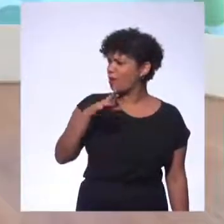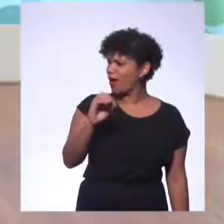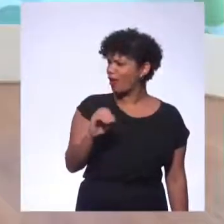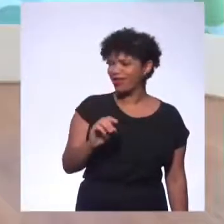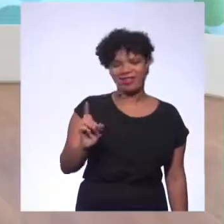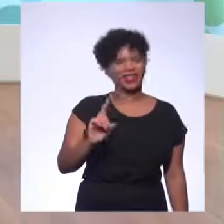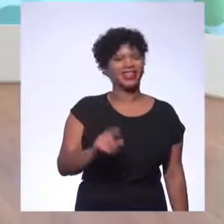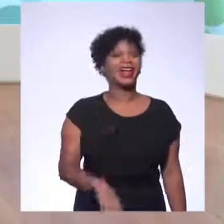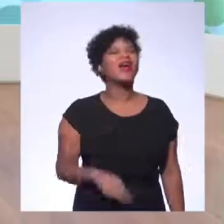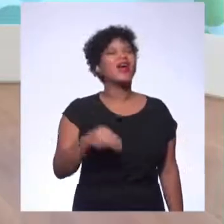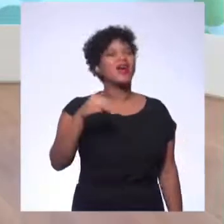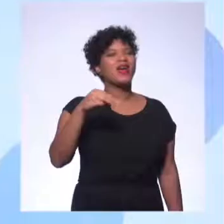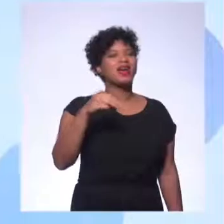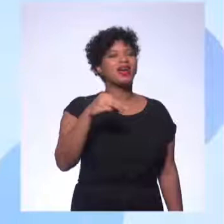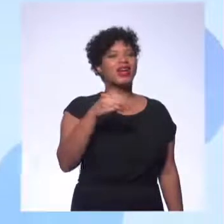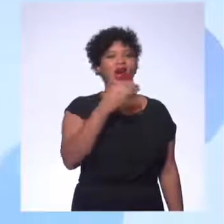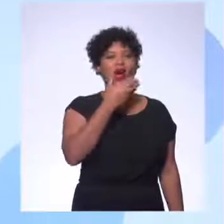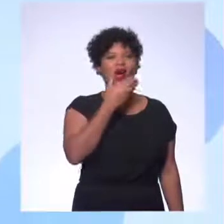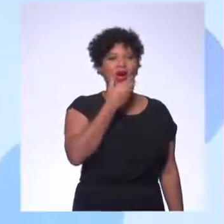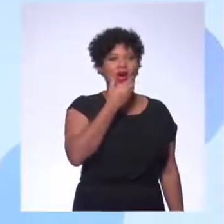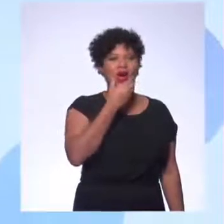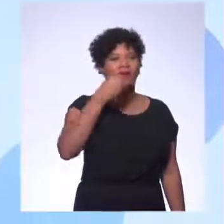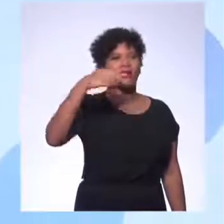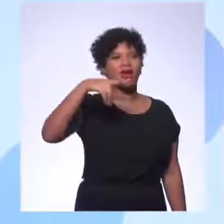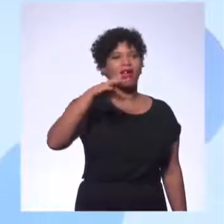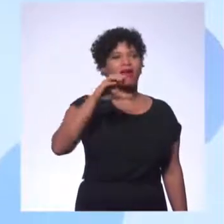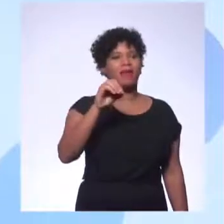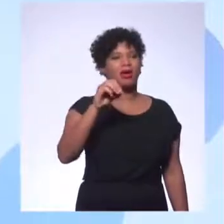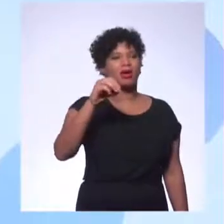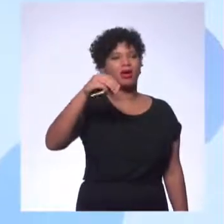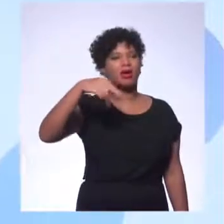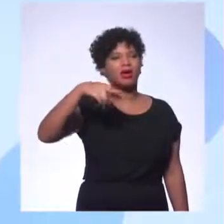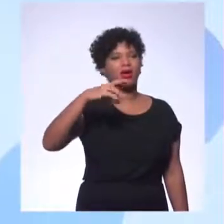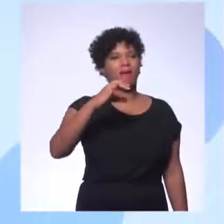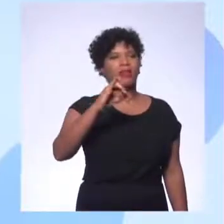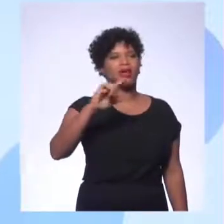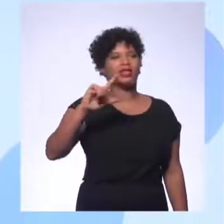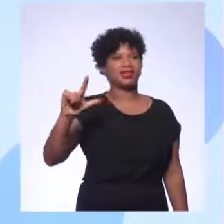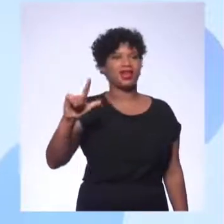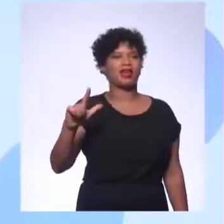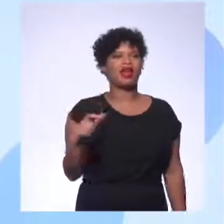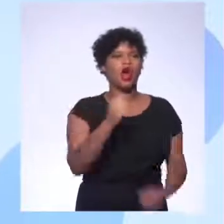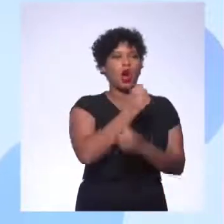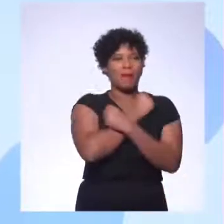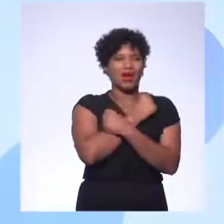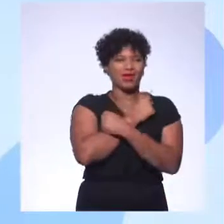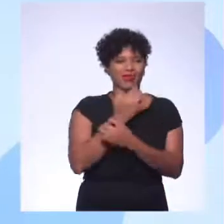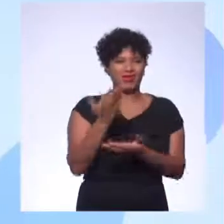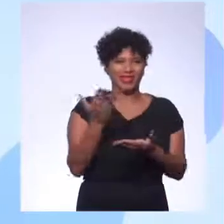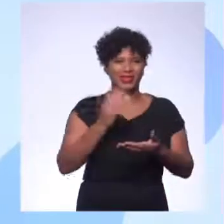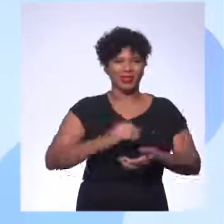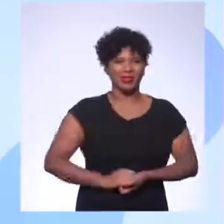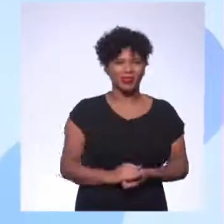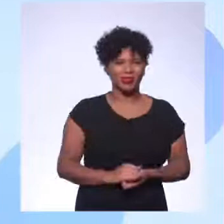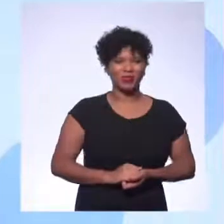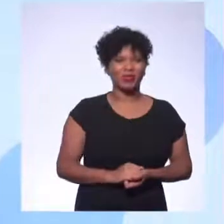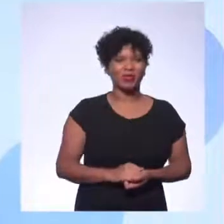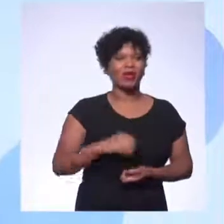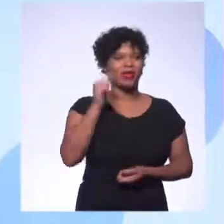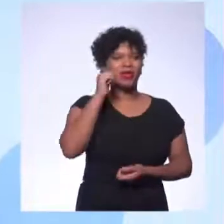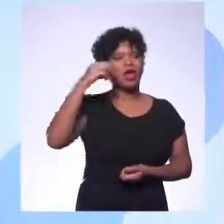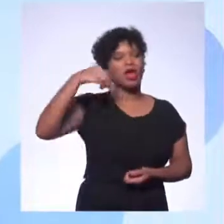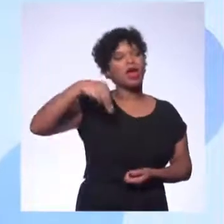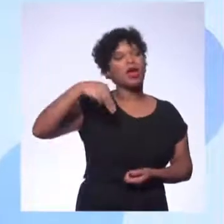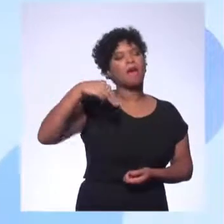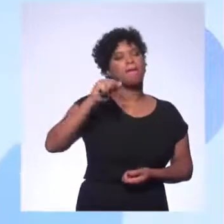Ele colocou Mauro Maciel, né? Ele já errou, o Mauro Marcel não vai mandar um abraço para ele. A aluna Maju diz que